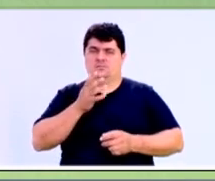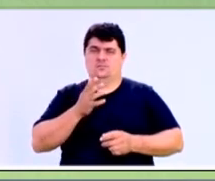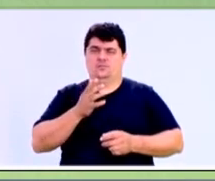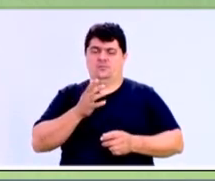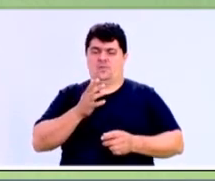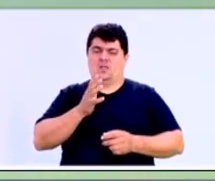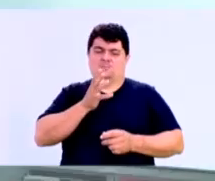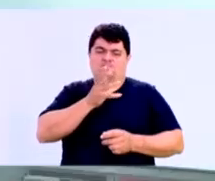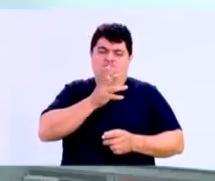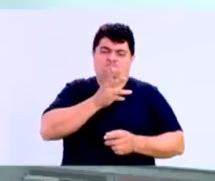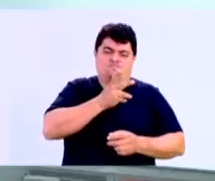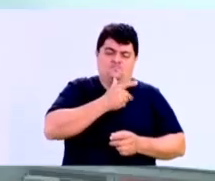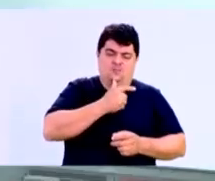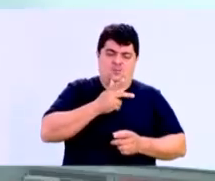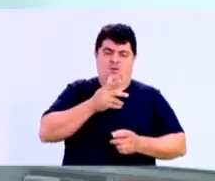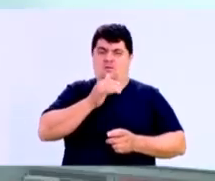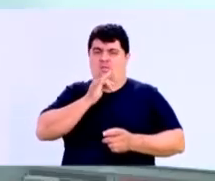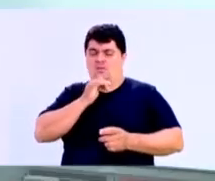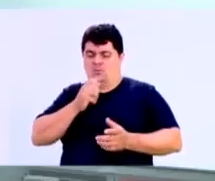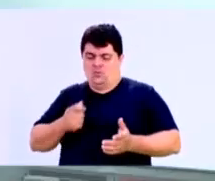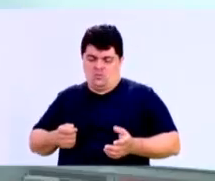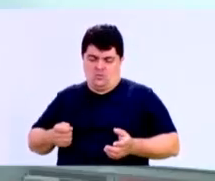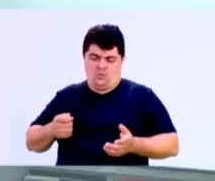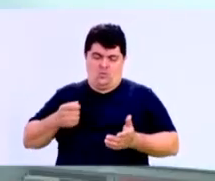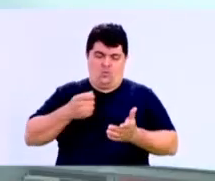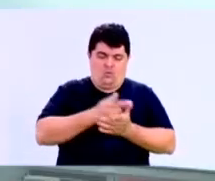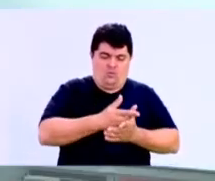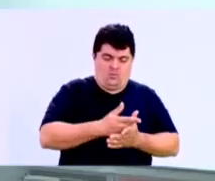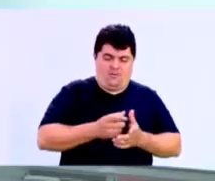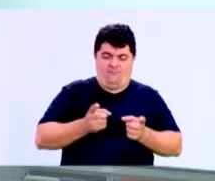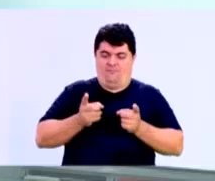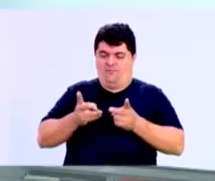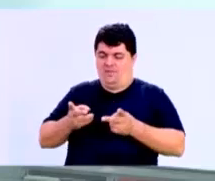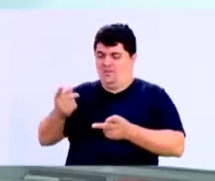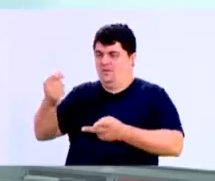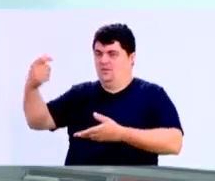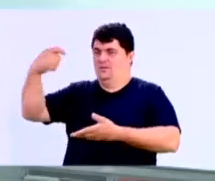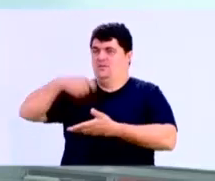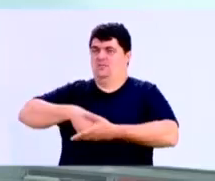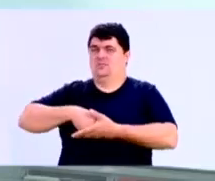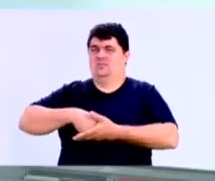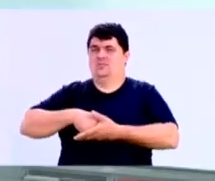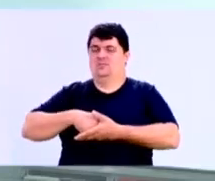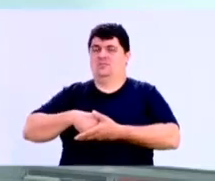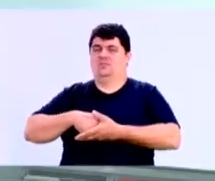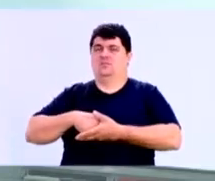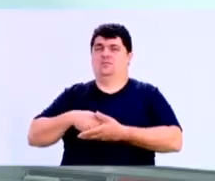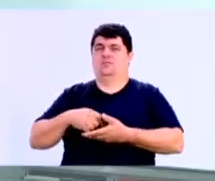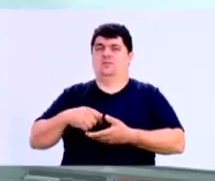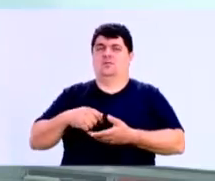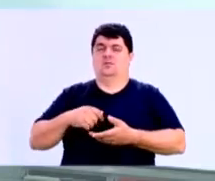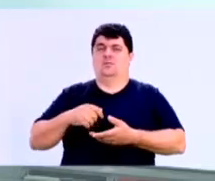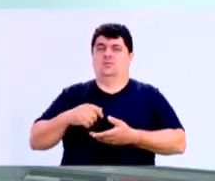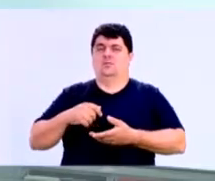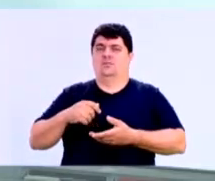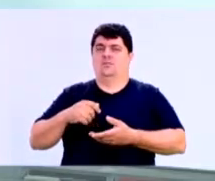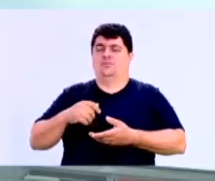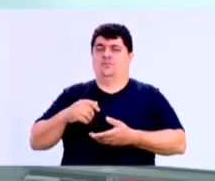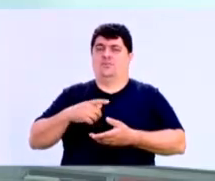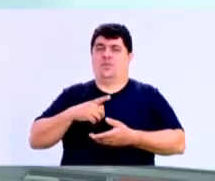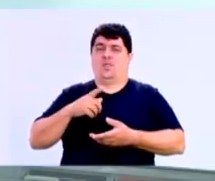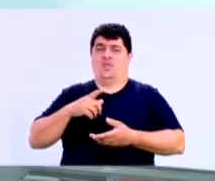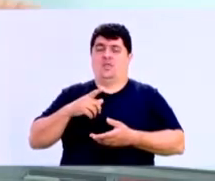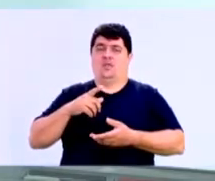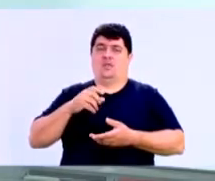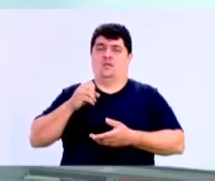para comprar, vender e receber é muito maior nesse caso do que o tempo que eu demoro para comprar